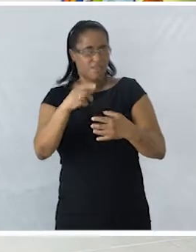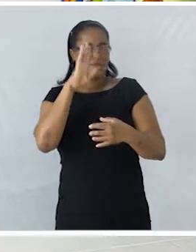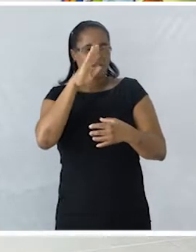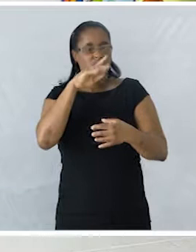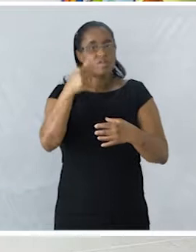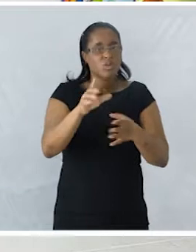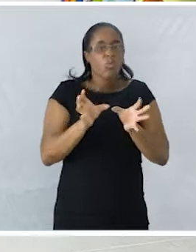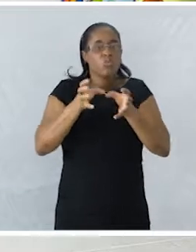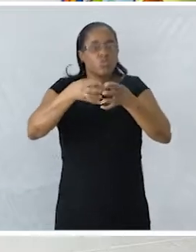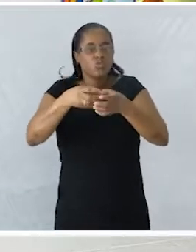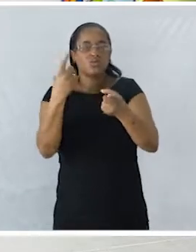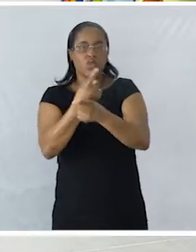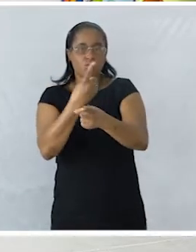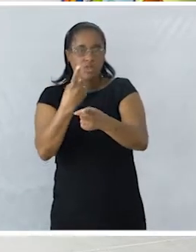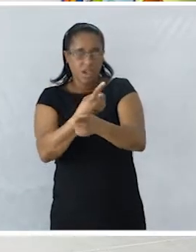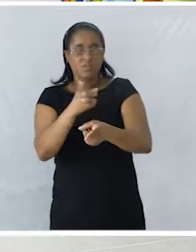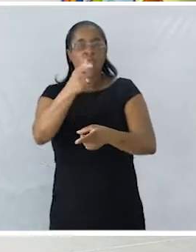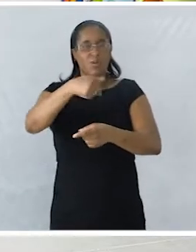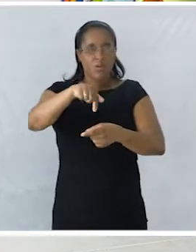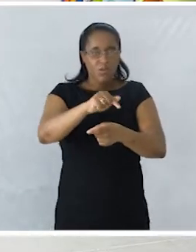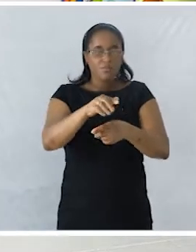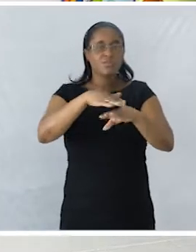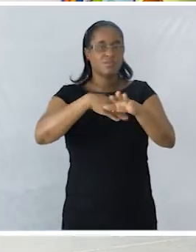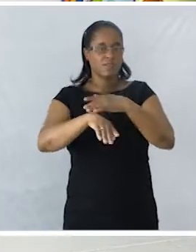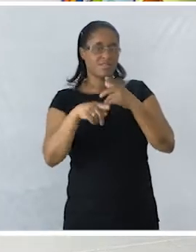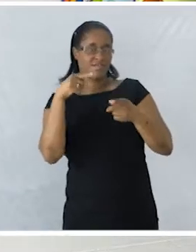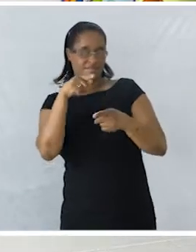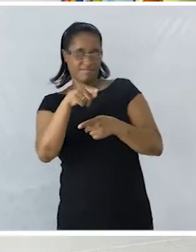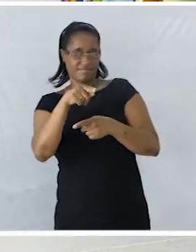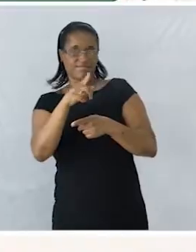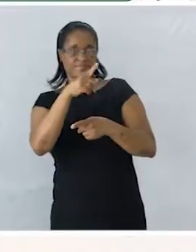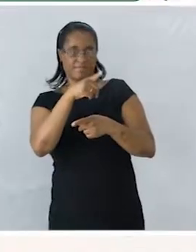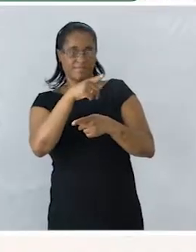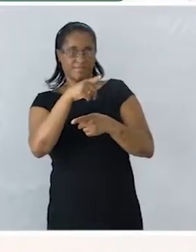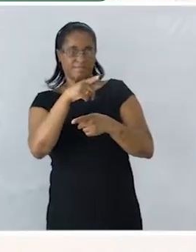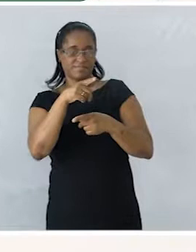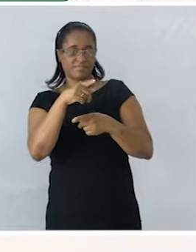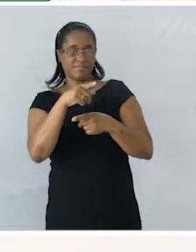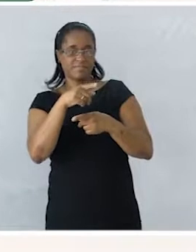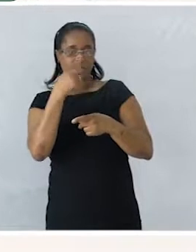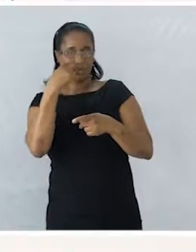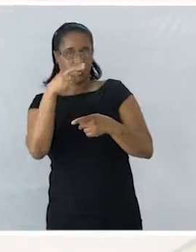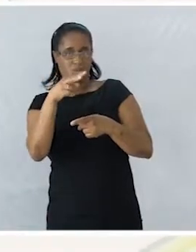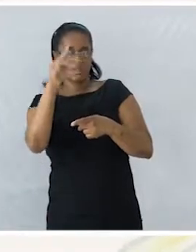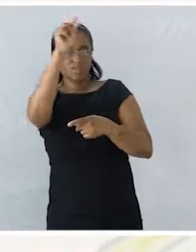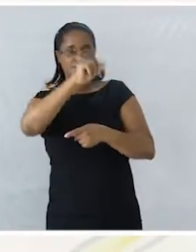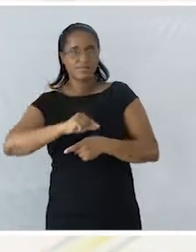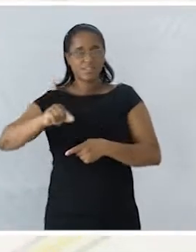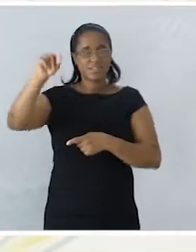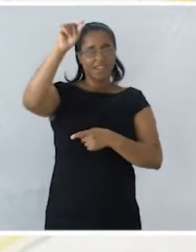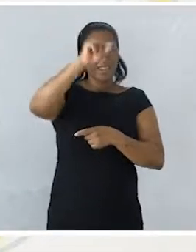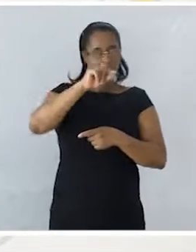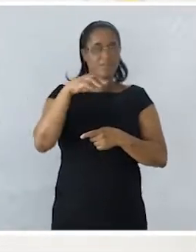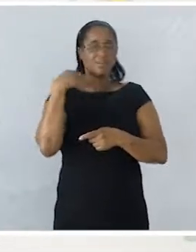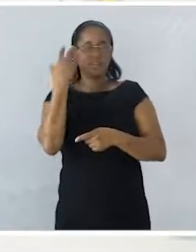objetos, nós vamos fazer aqui um diagrama, nós vimos na aula anterior. Eu tenho